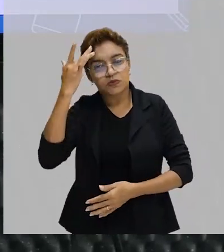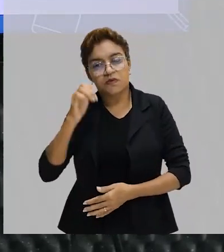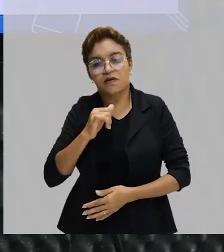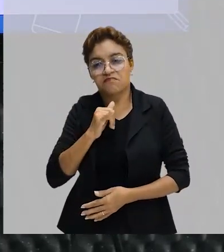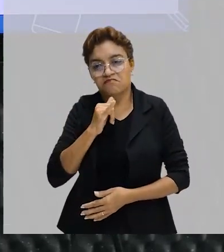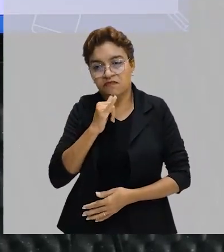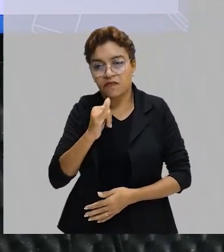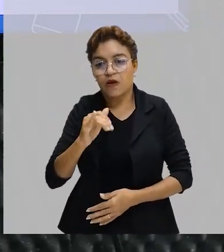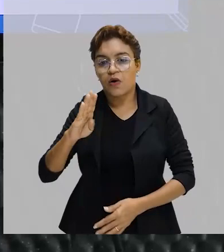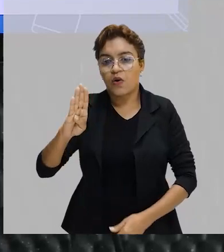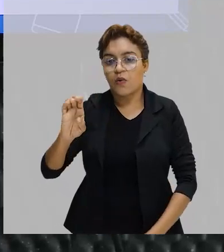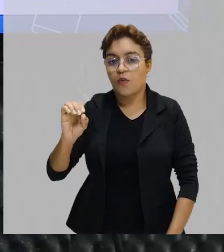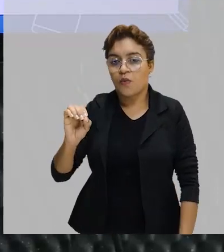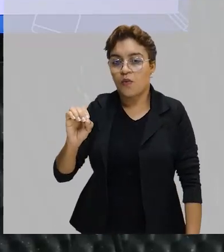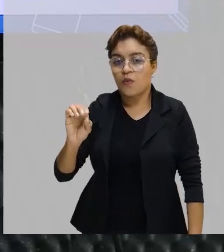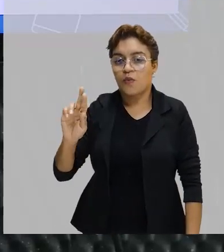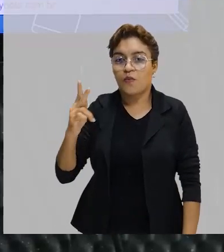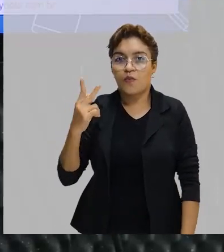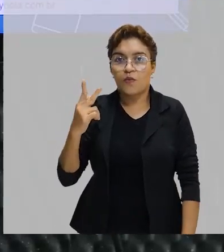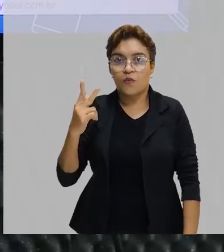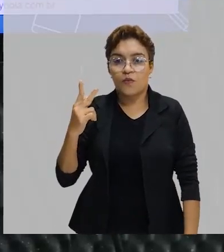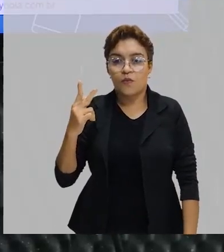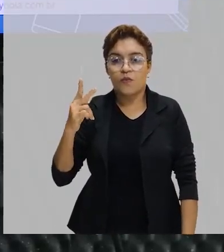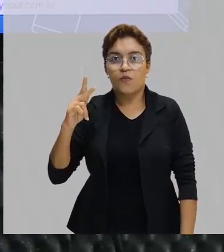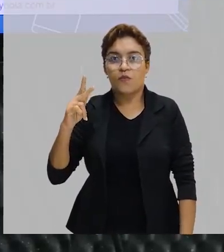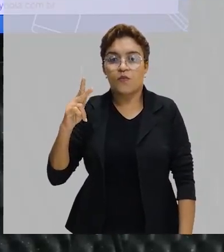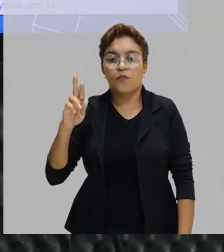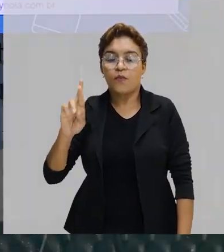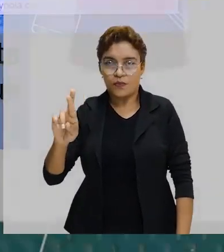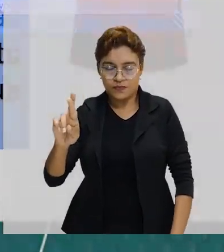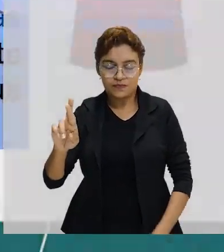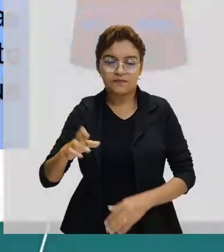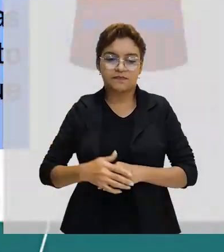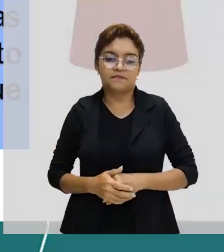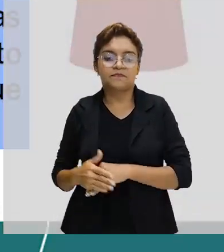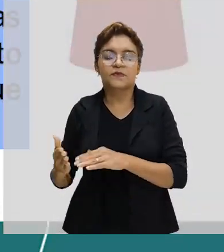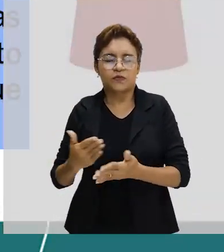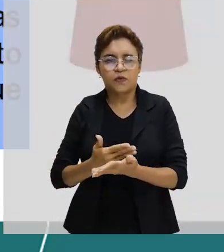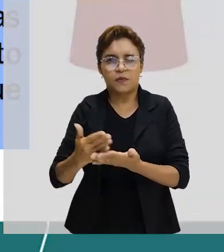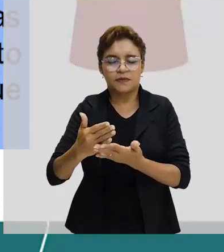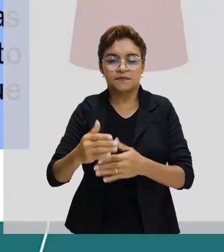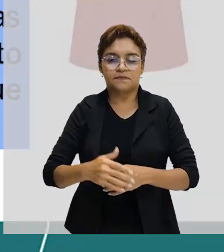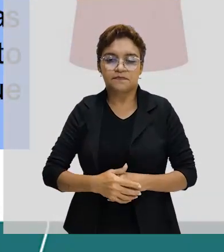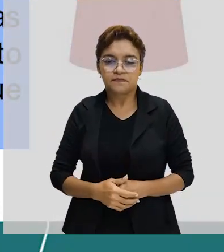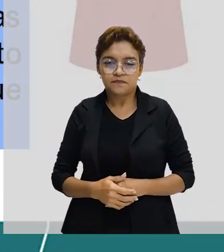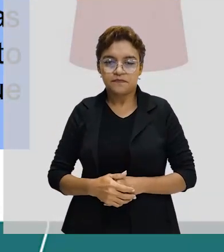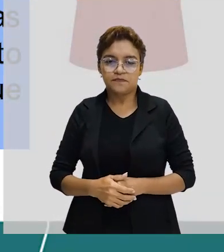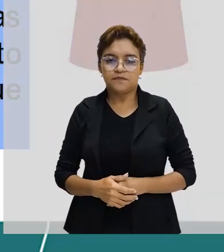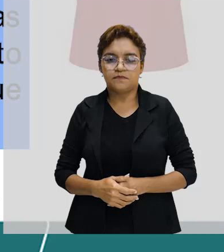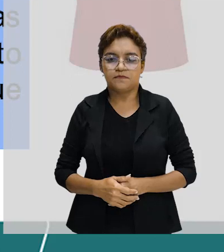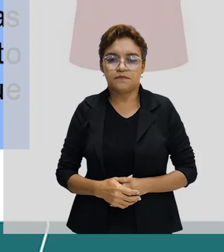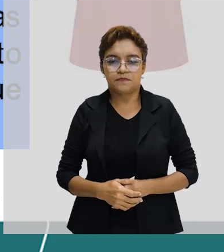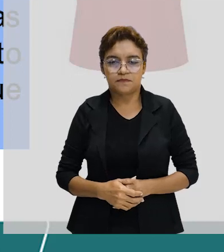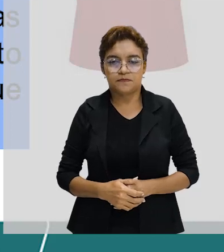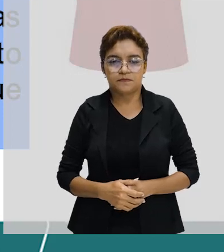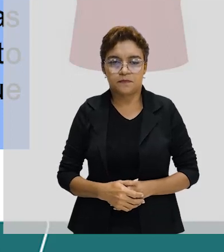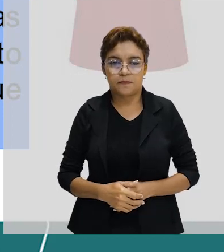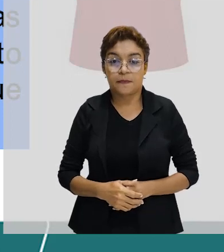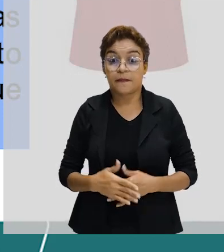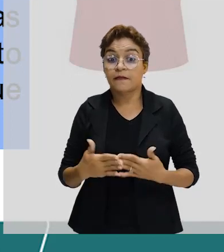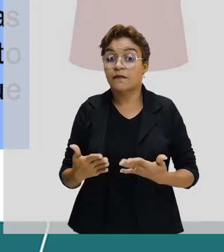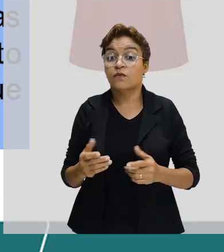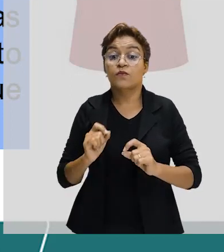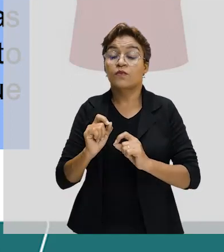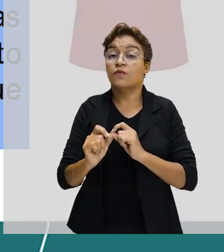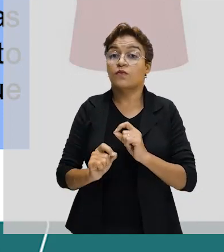Bohr. Tudo bem, turminha? Então, vamos começar. E aí, essa